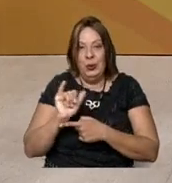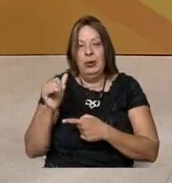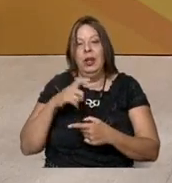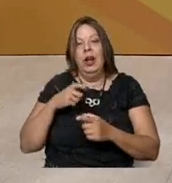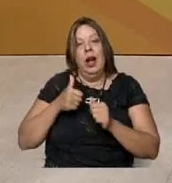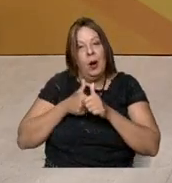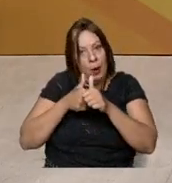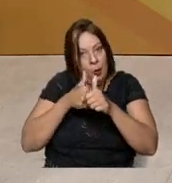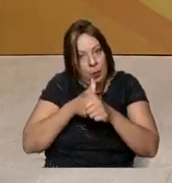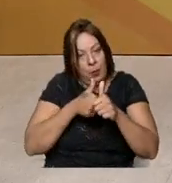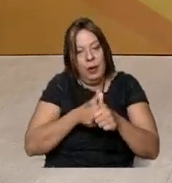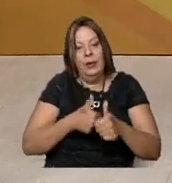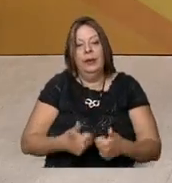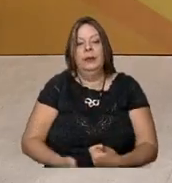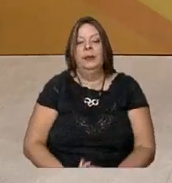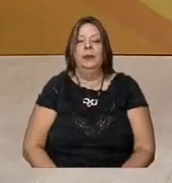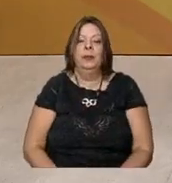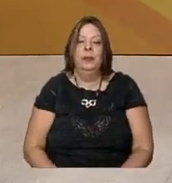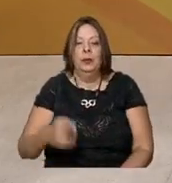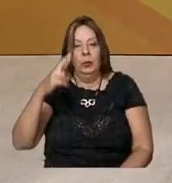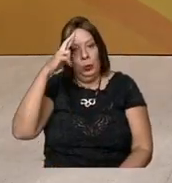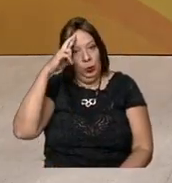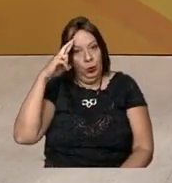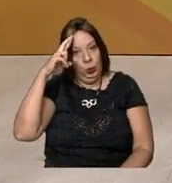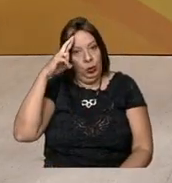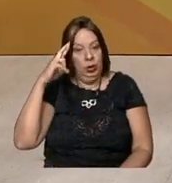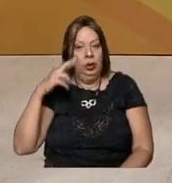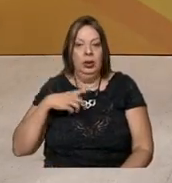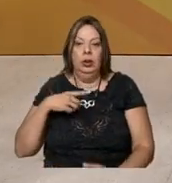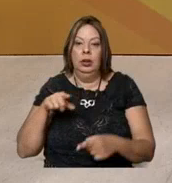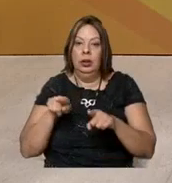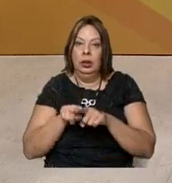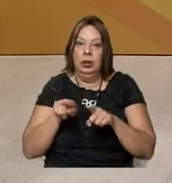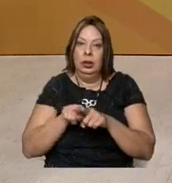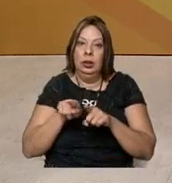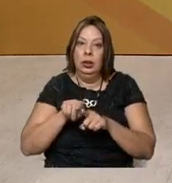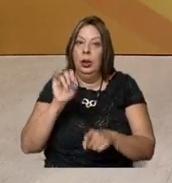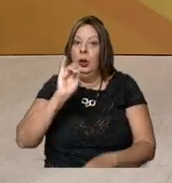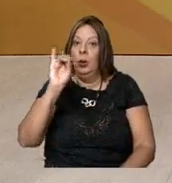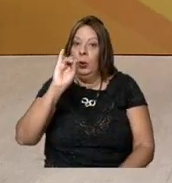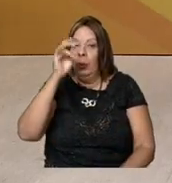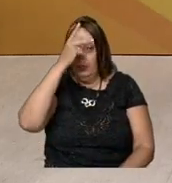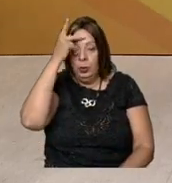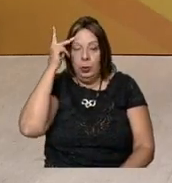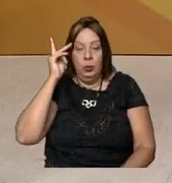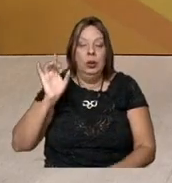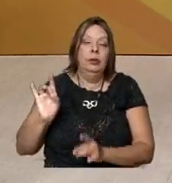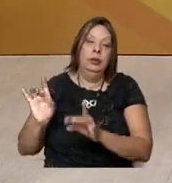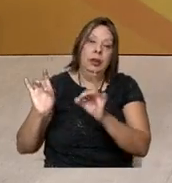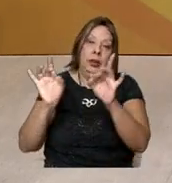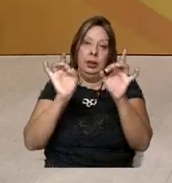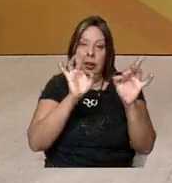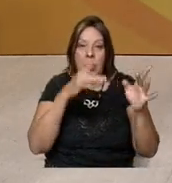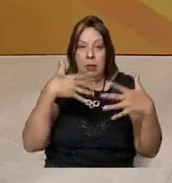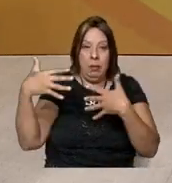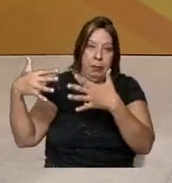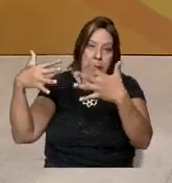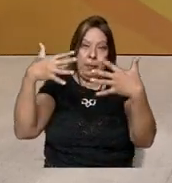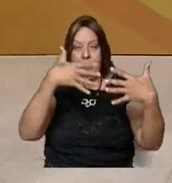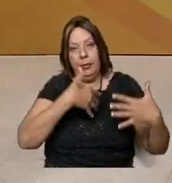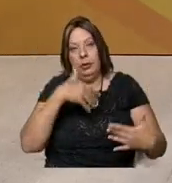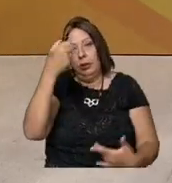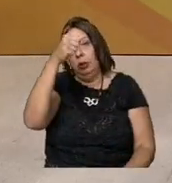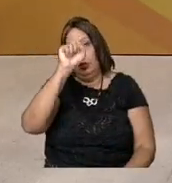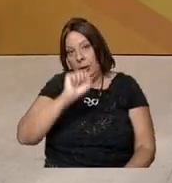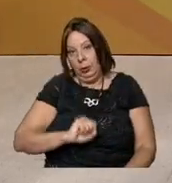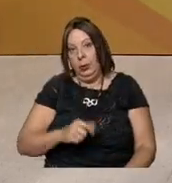Oficial. Vai lá, segue nosso queridão Rogério. E vou mandar aquele alô também para os nossos promotores, que levam alegria por todo o estado. Muito obrigado a